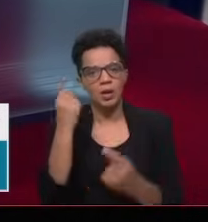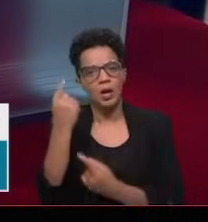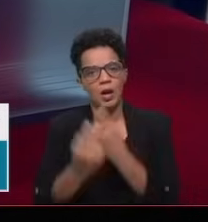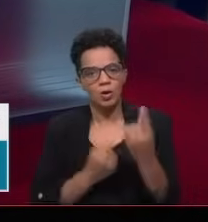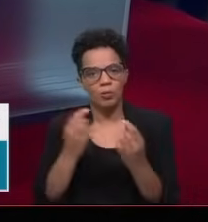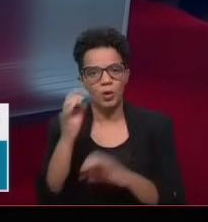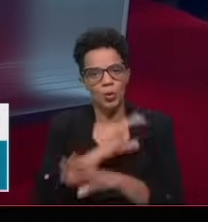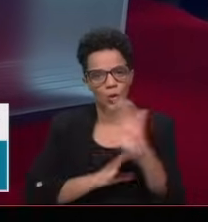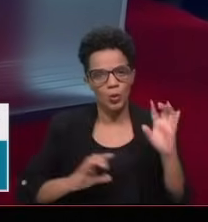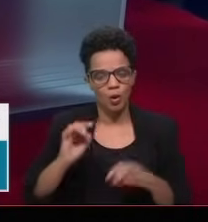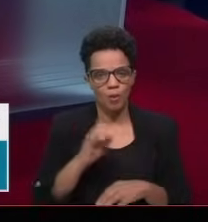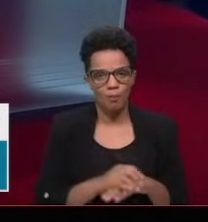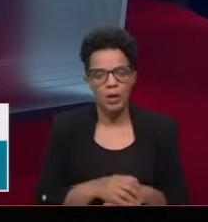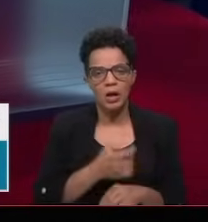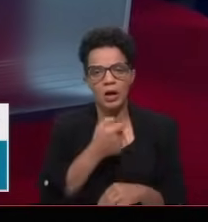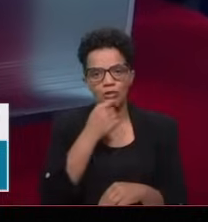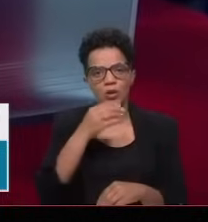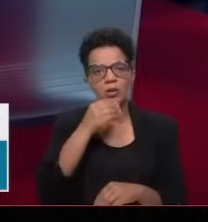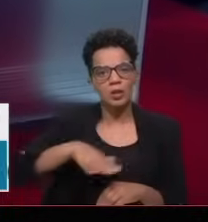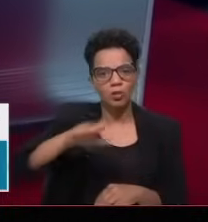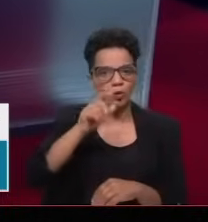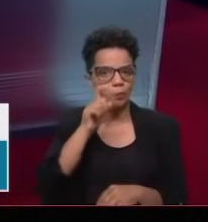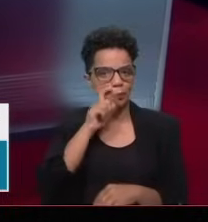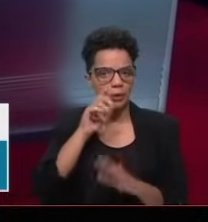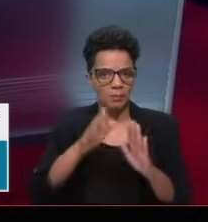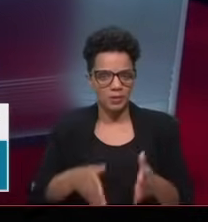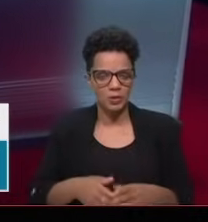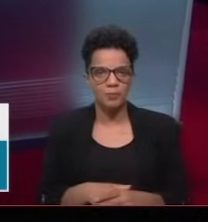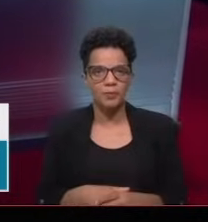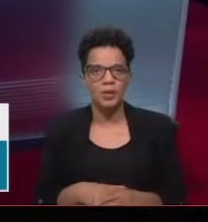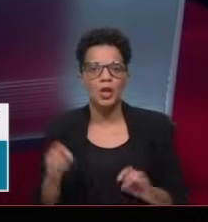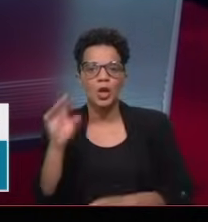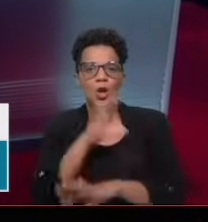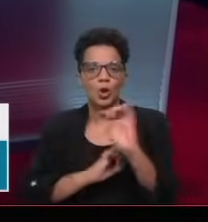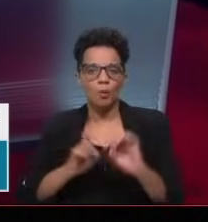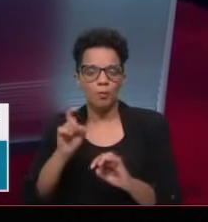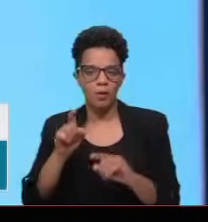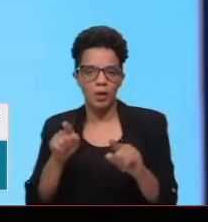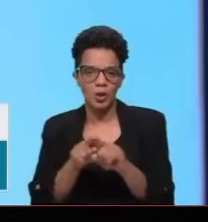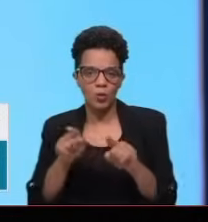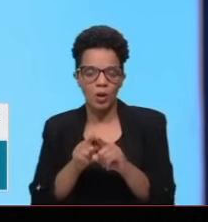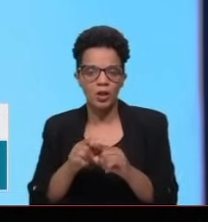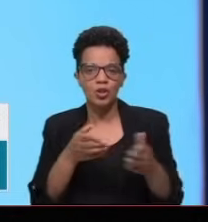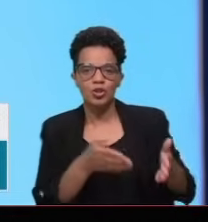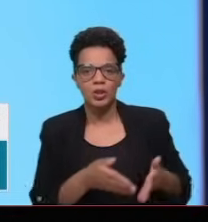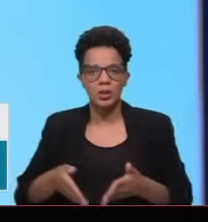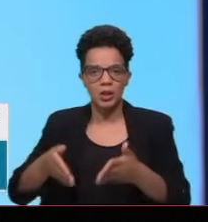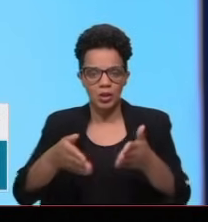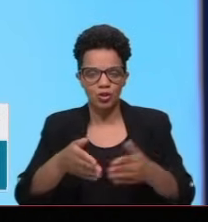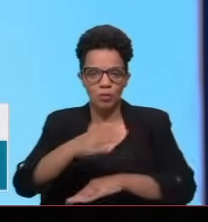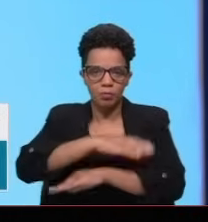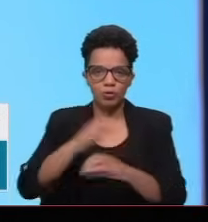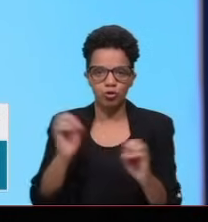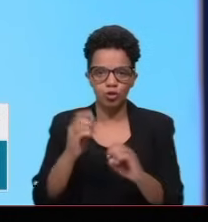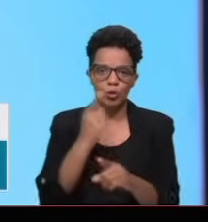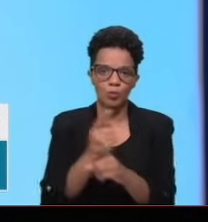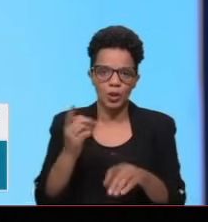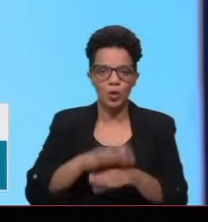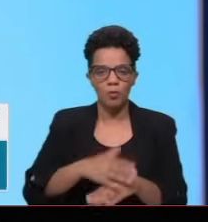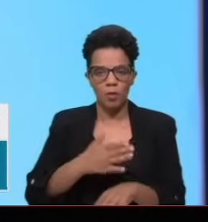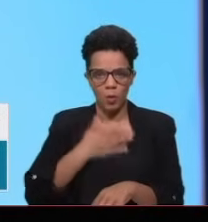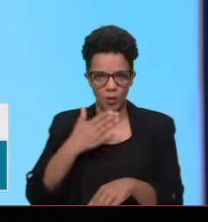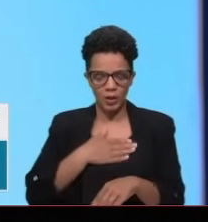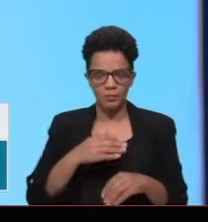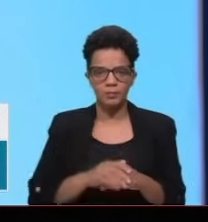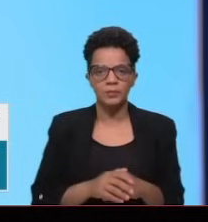à Europa se tiver de defender o seu território Europa só não tem dependência estratégica porque não quer a Europa tem duas potências